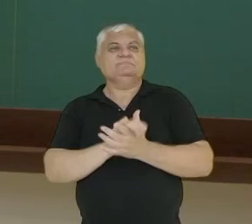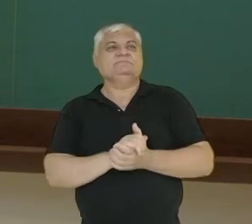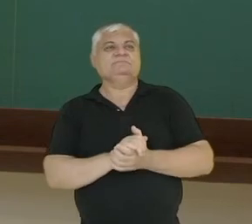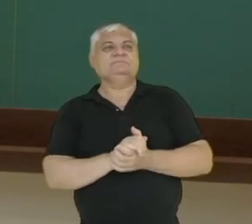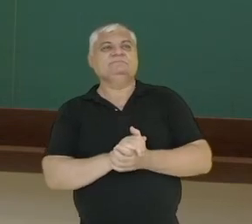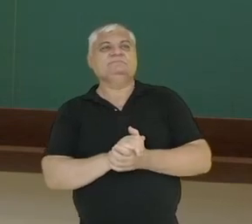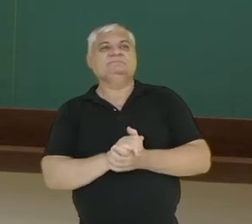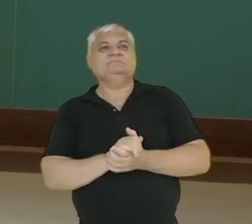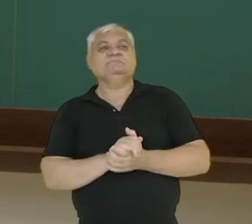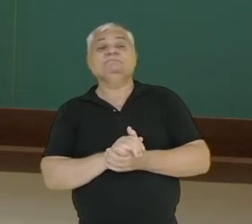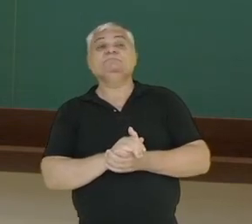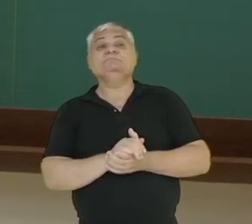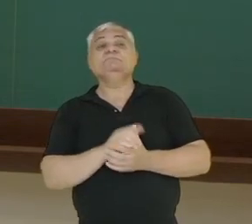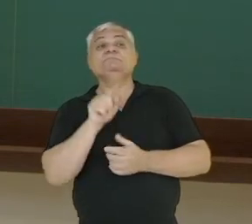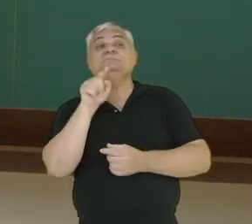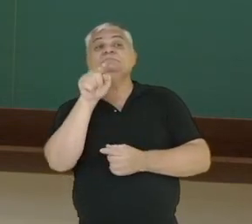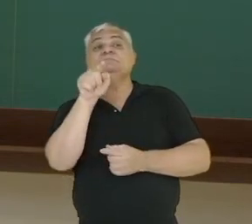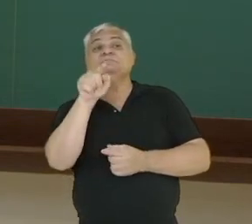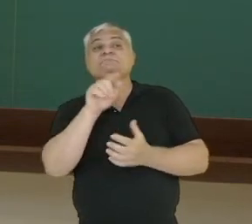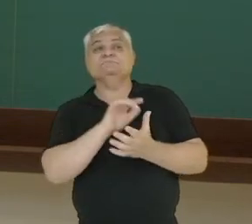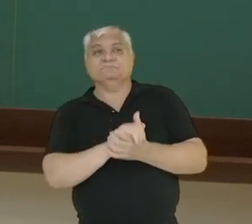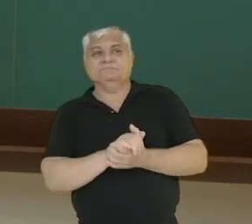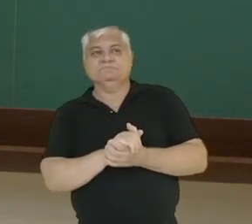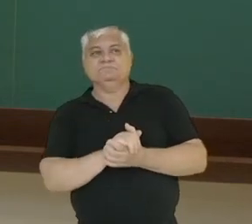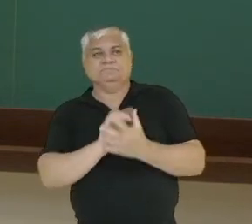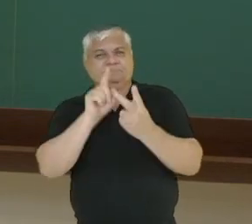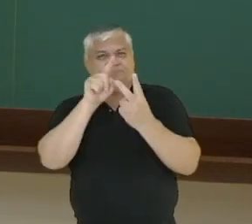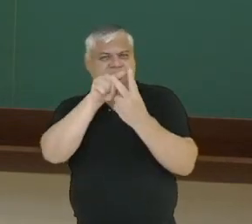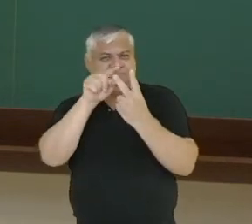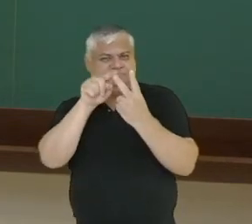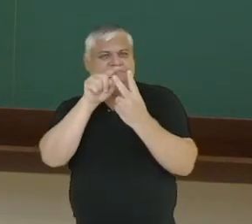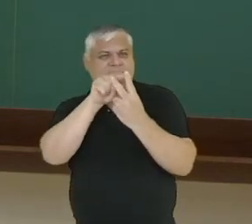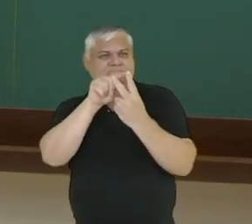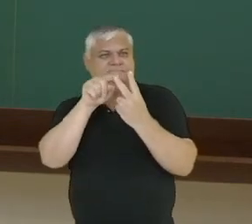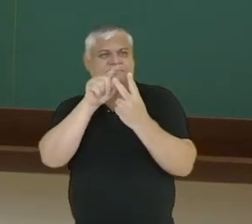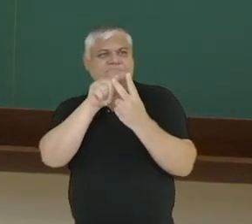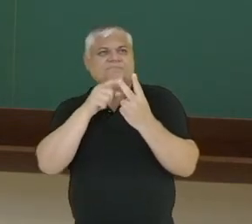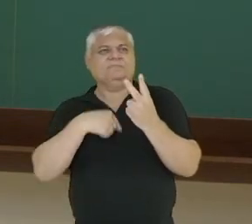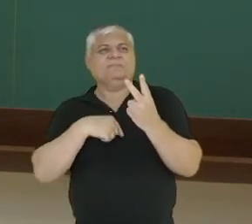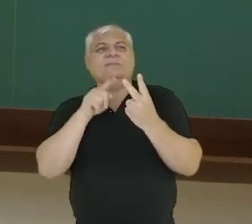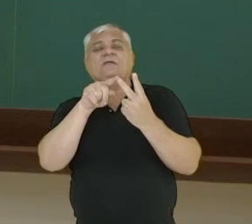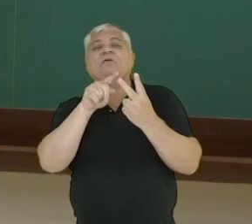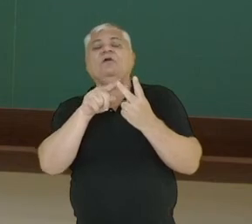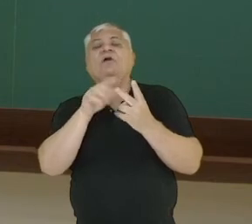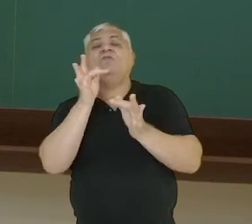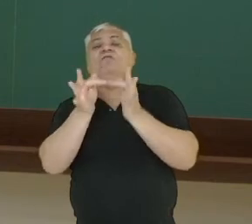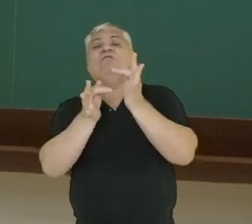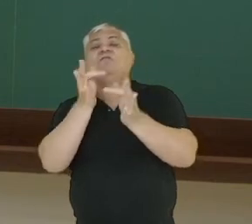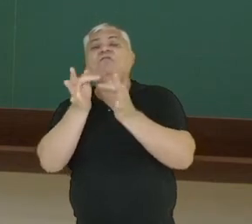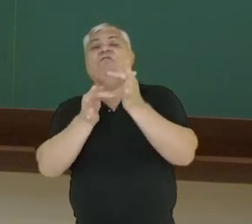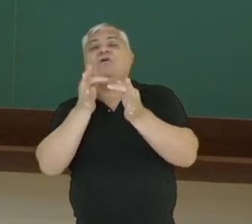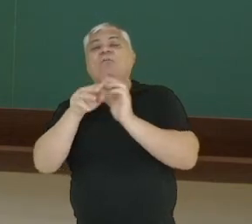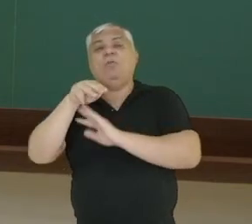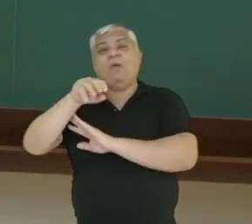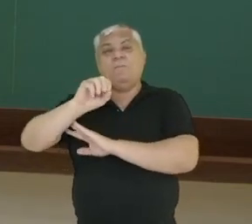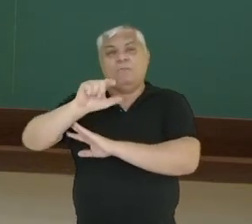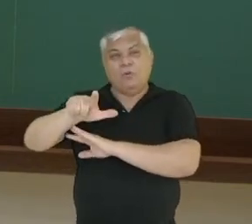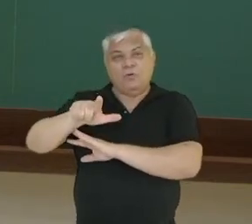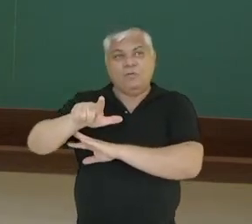Tá? Agora, a respeito desses compostos, determine sua fórmula